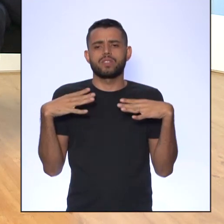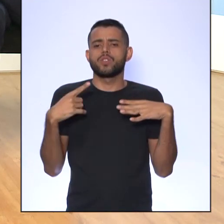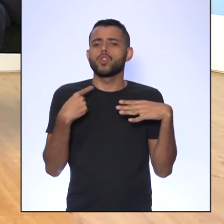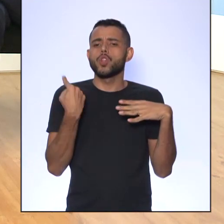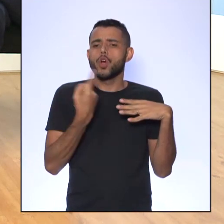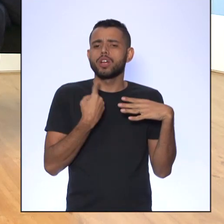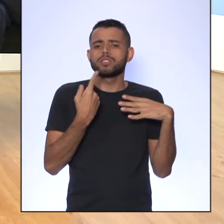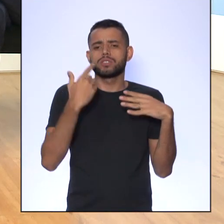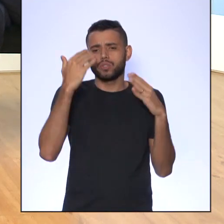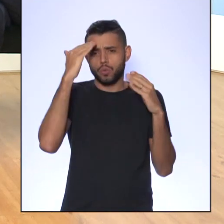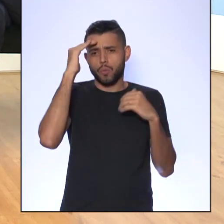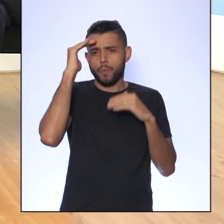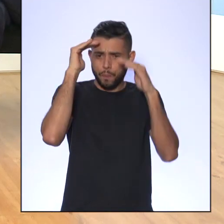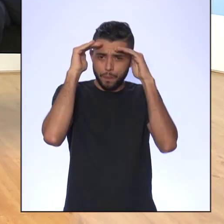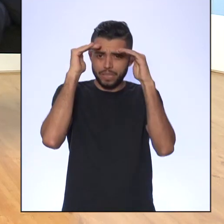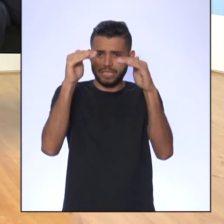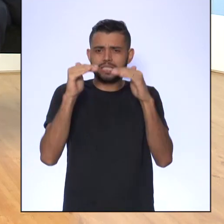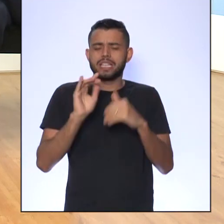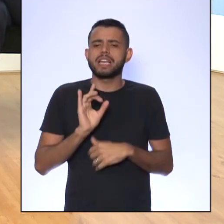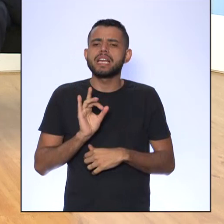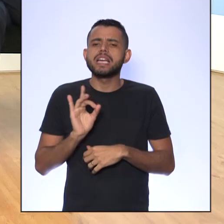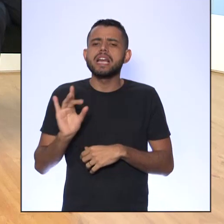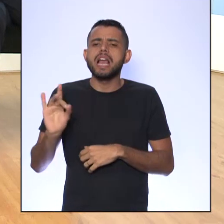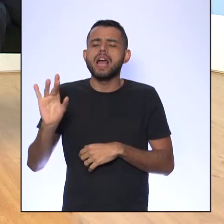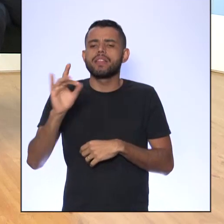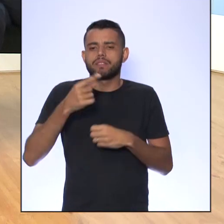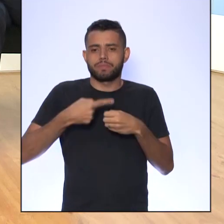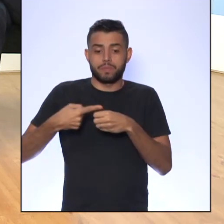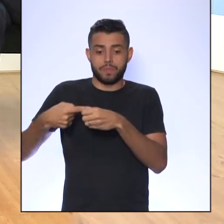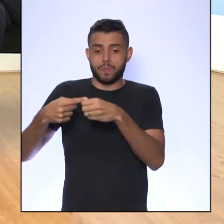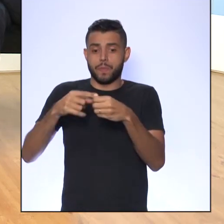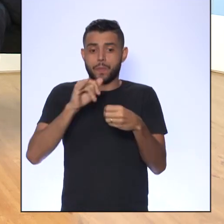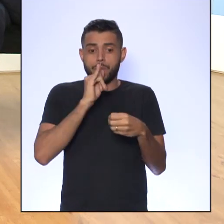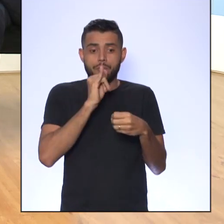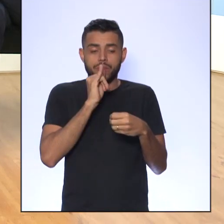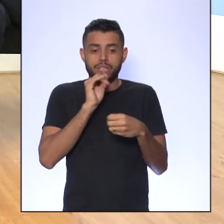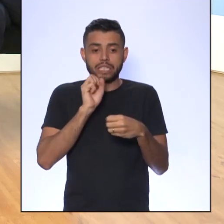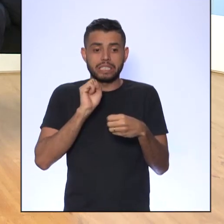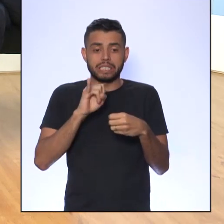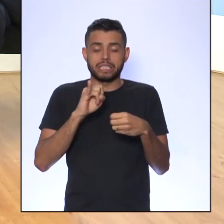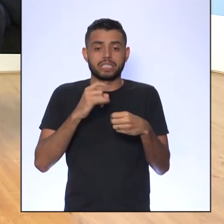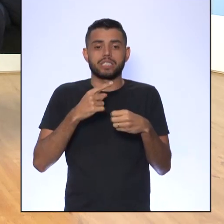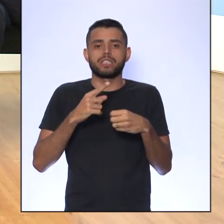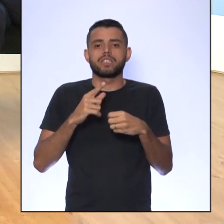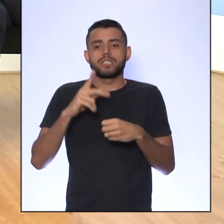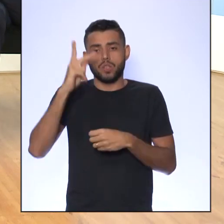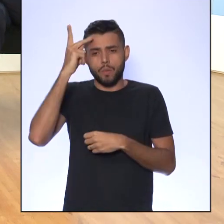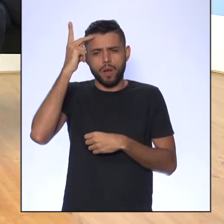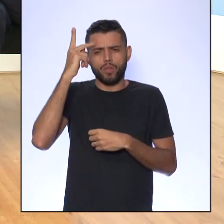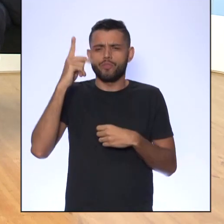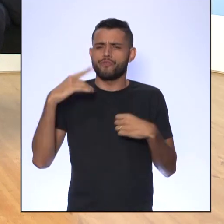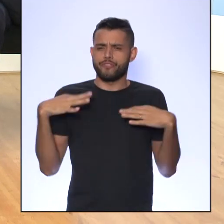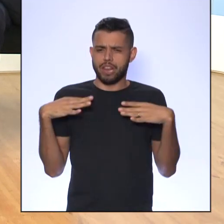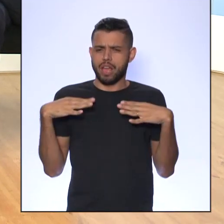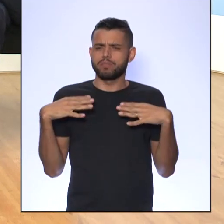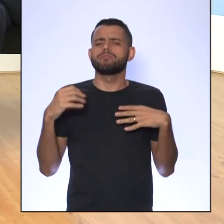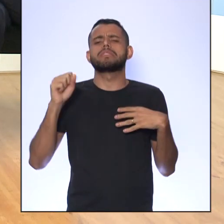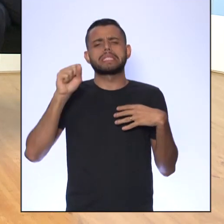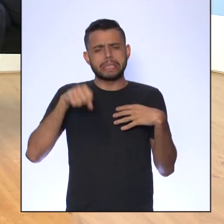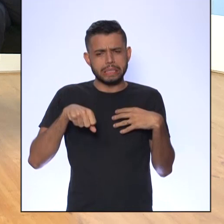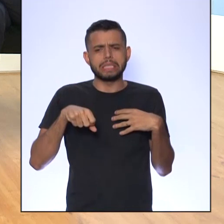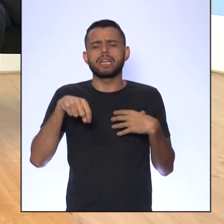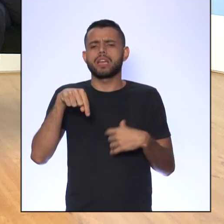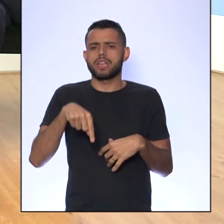o feriado de cada município. Se o município antecipou e se São Paulo será feriado também